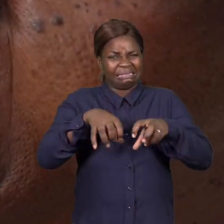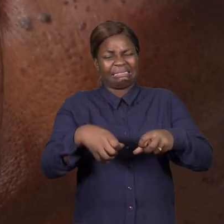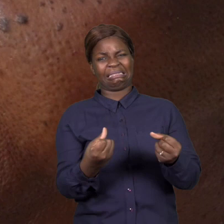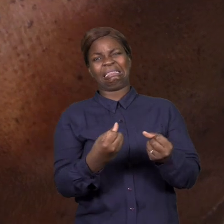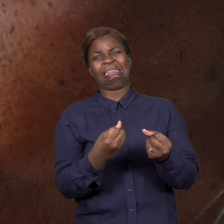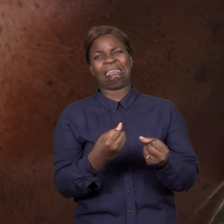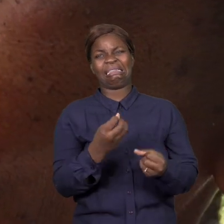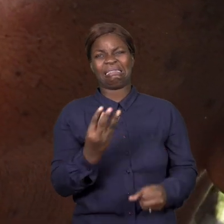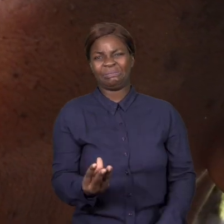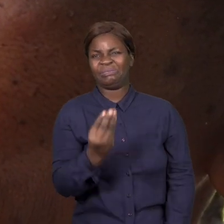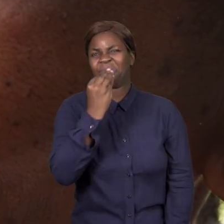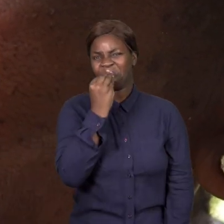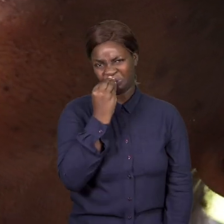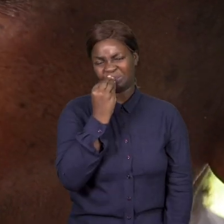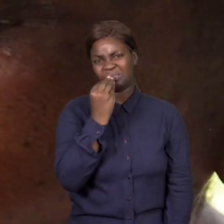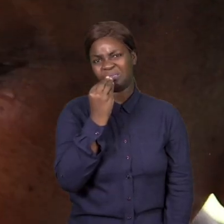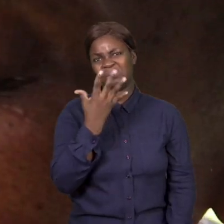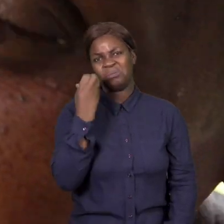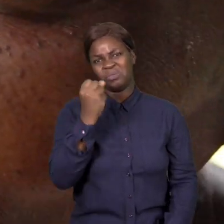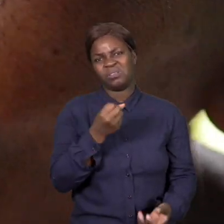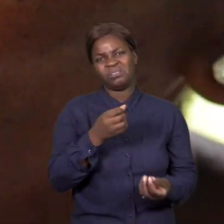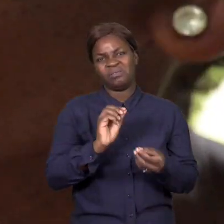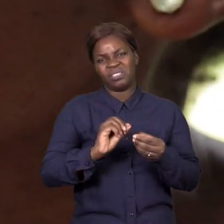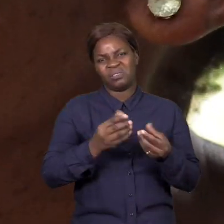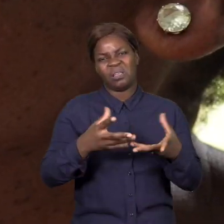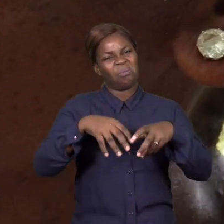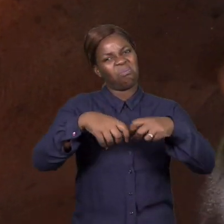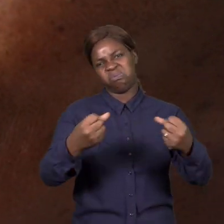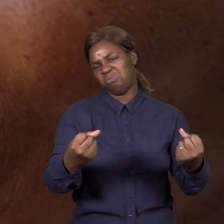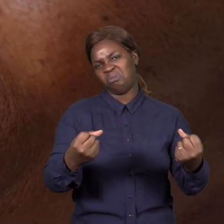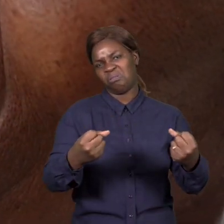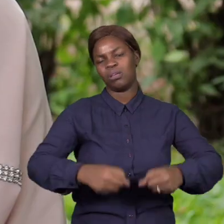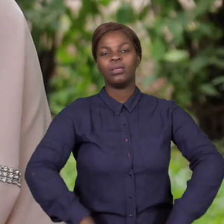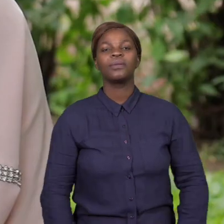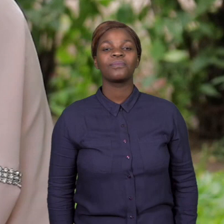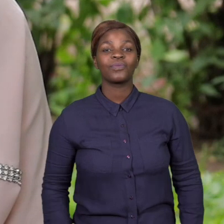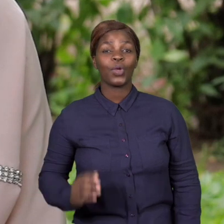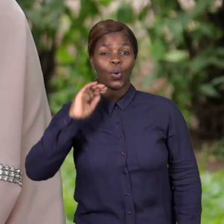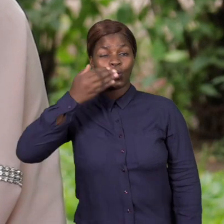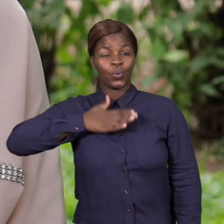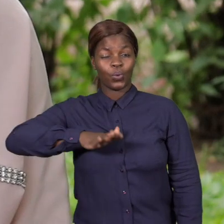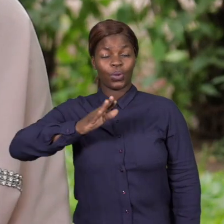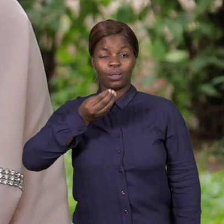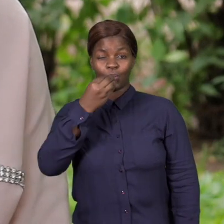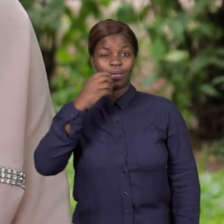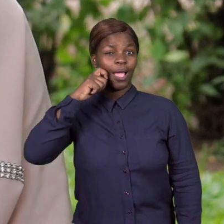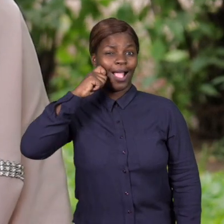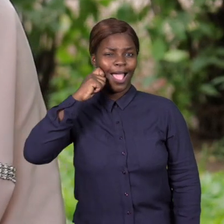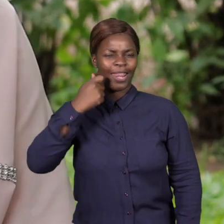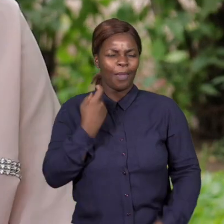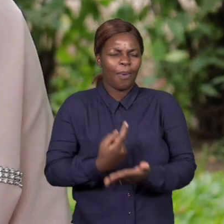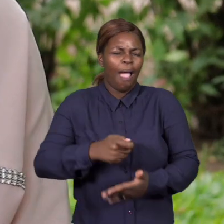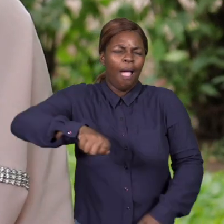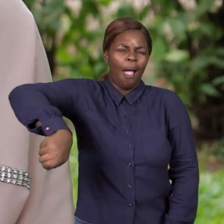pressão excessiva sobre a prótese, causando danos ou desgaste prematuro. Carne para se comer tem que se cozer